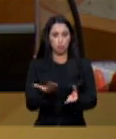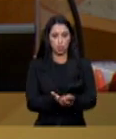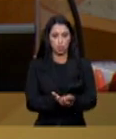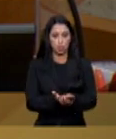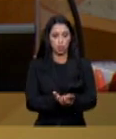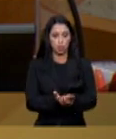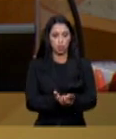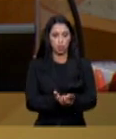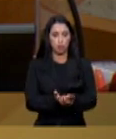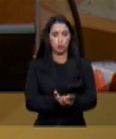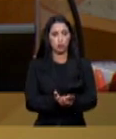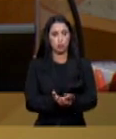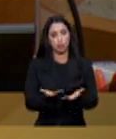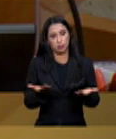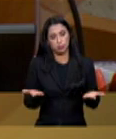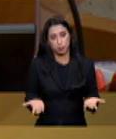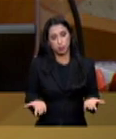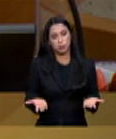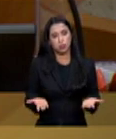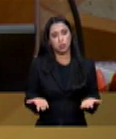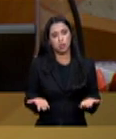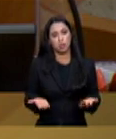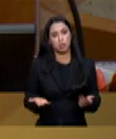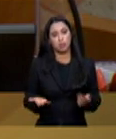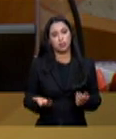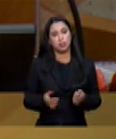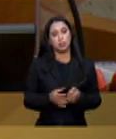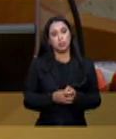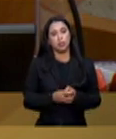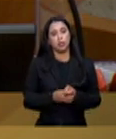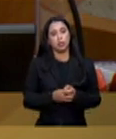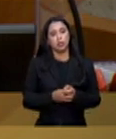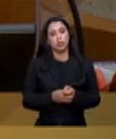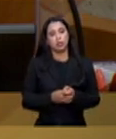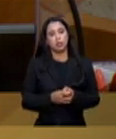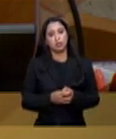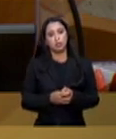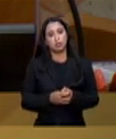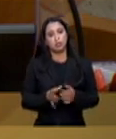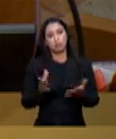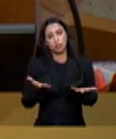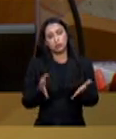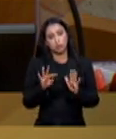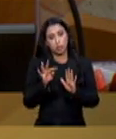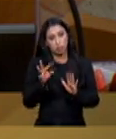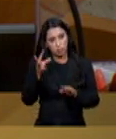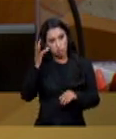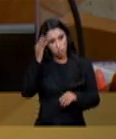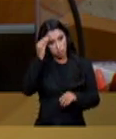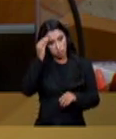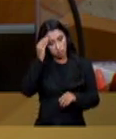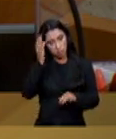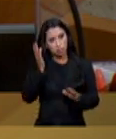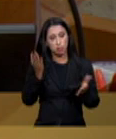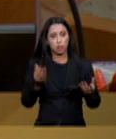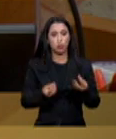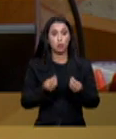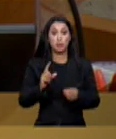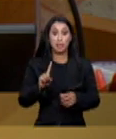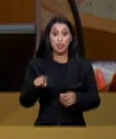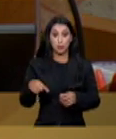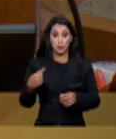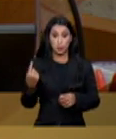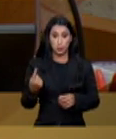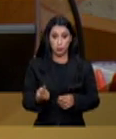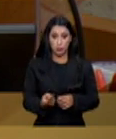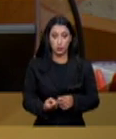era a prática. Não é? Desde que interpretado, nesse sentido, assim, essa era a forma. Depois,